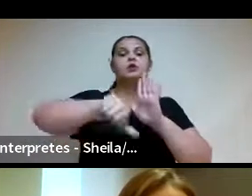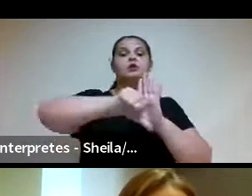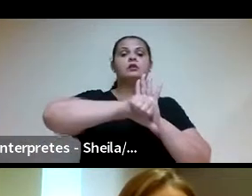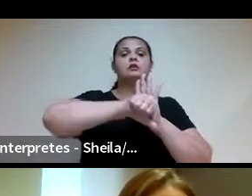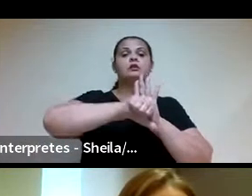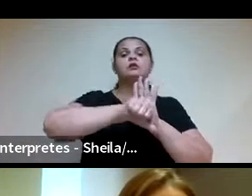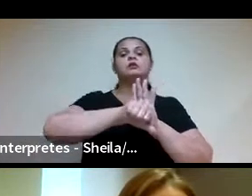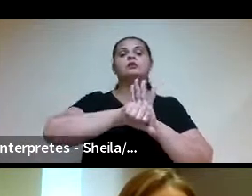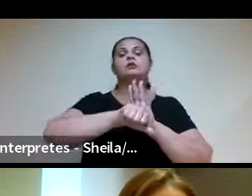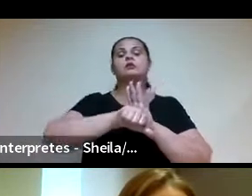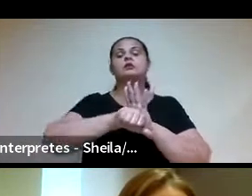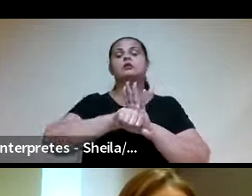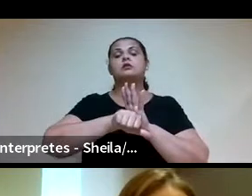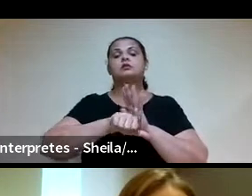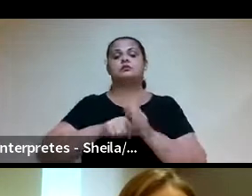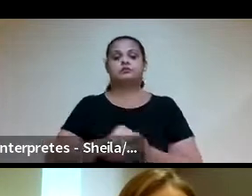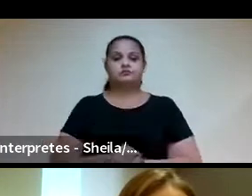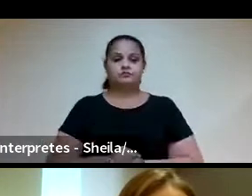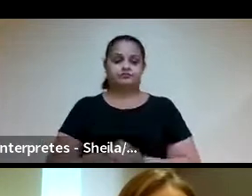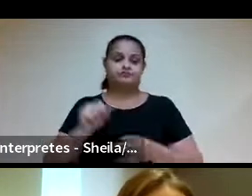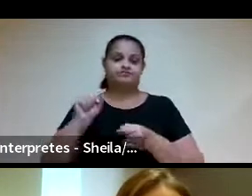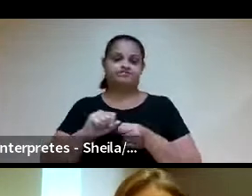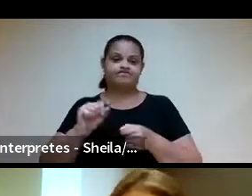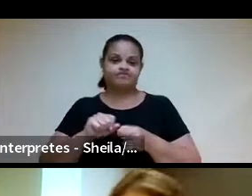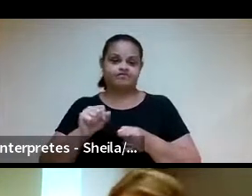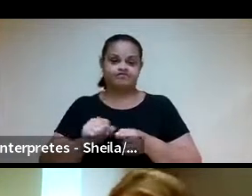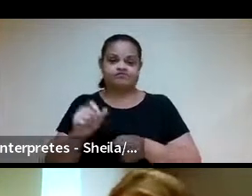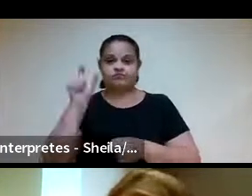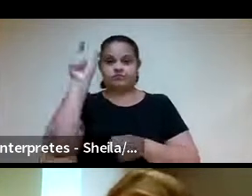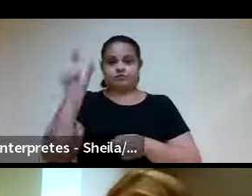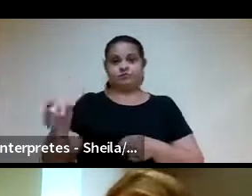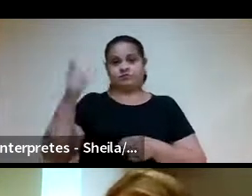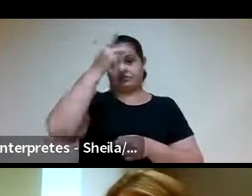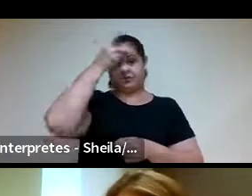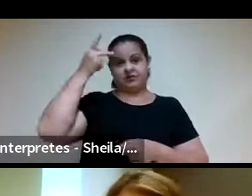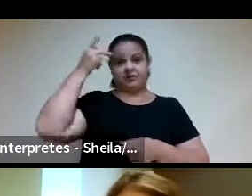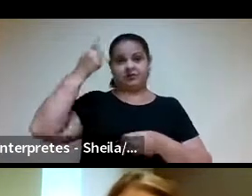inelegibilidade feita por um cidadão de Guamaré.